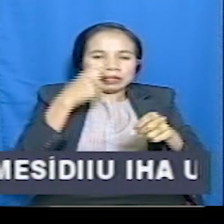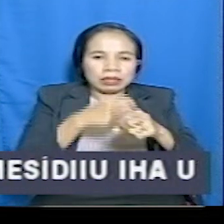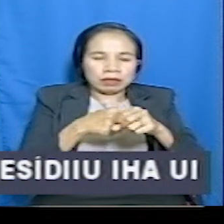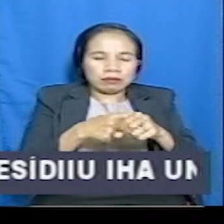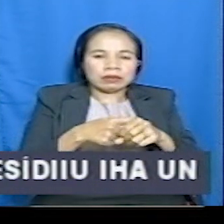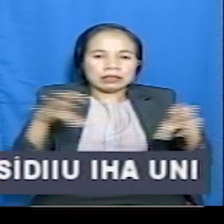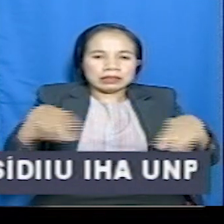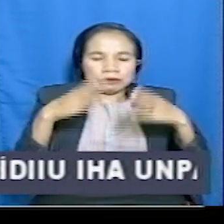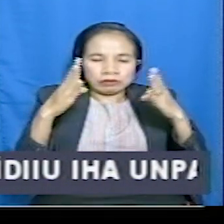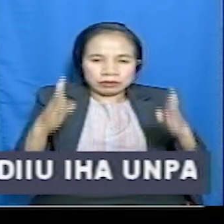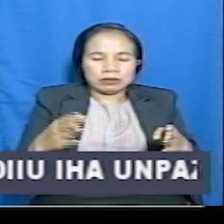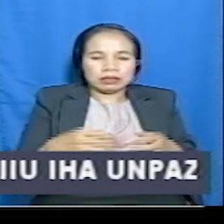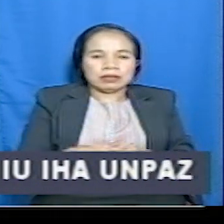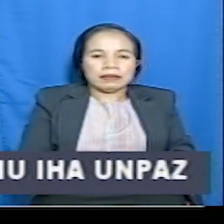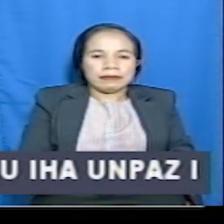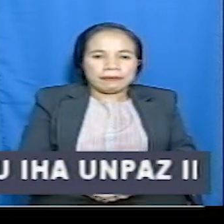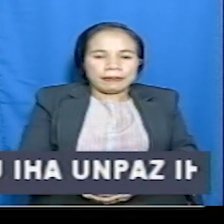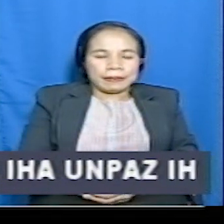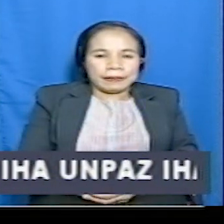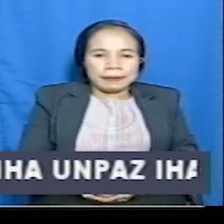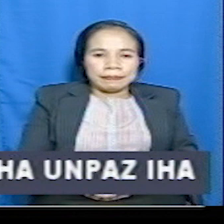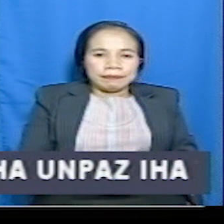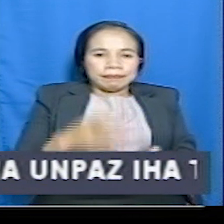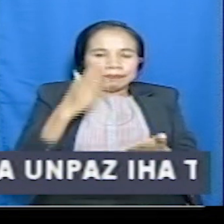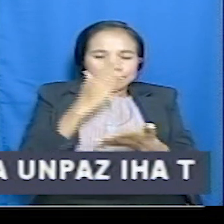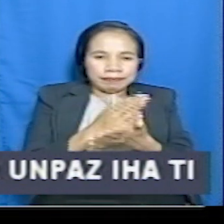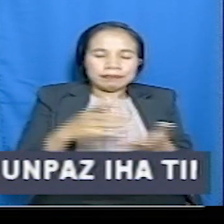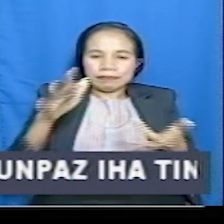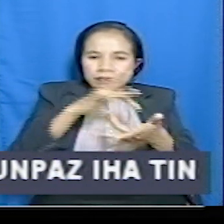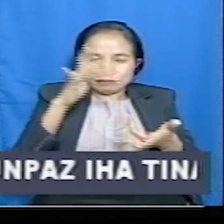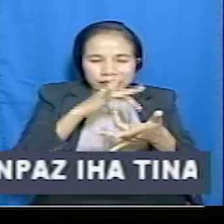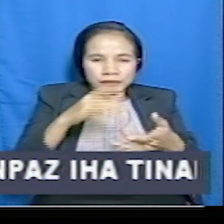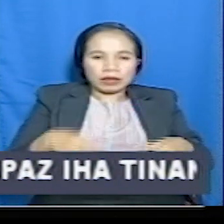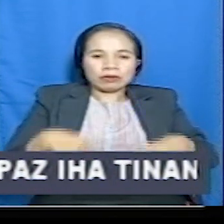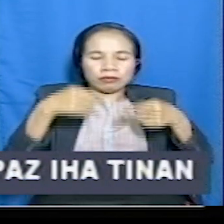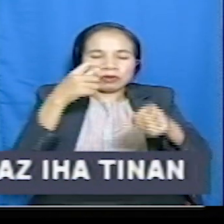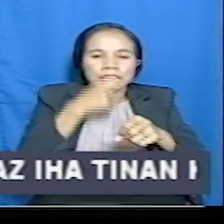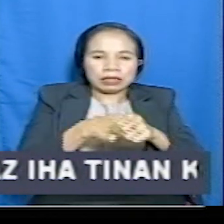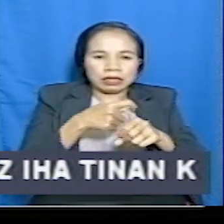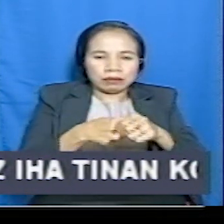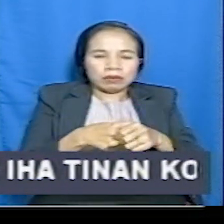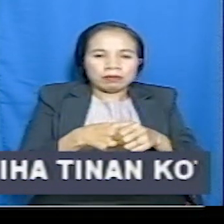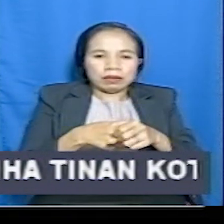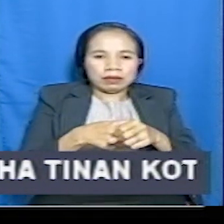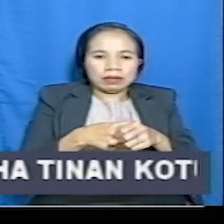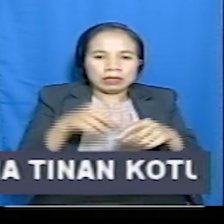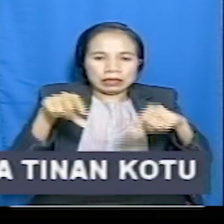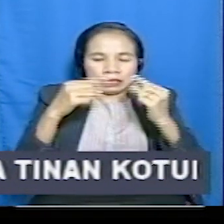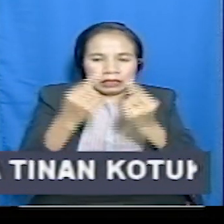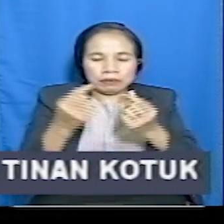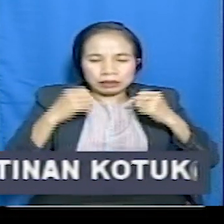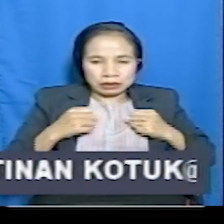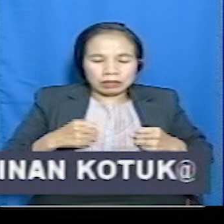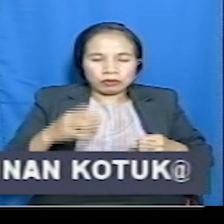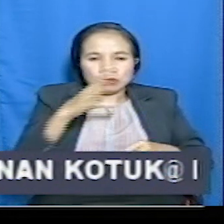serviços essenciais sira. Tene movimento ne para tuan tene movimento ba mai para fo tempo pa tenia a pessoa saúde ou segurança por